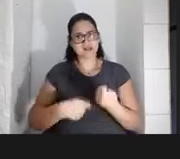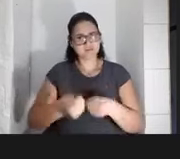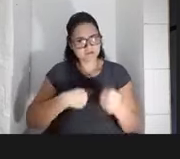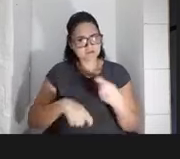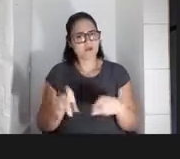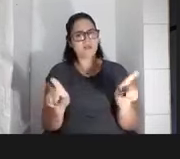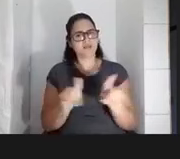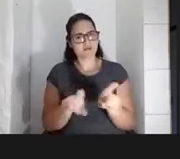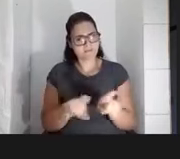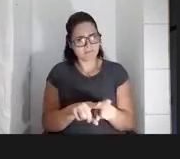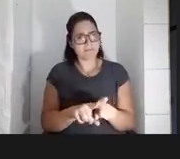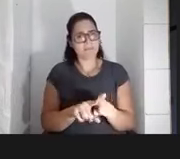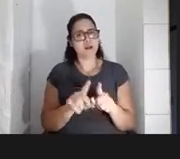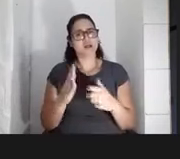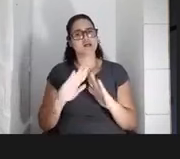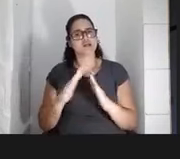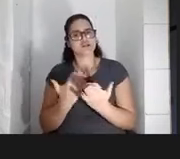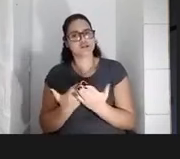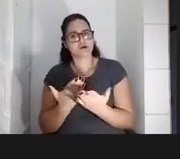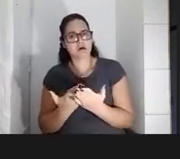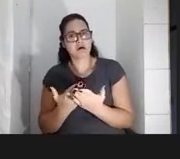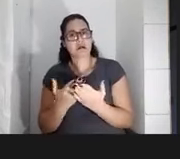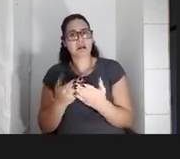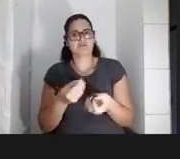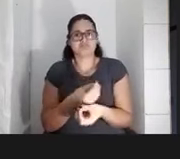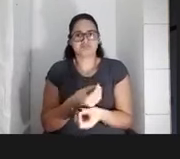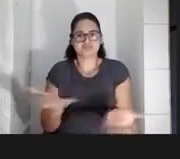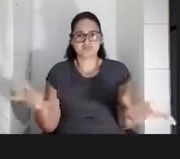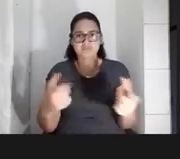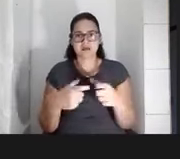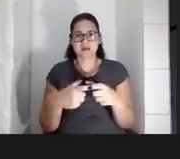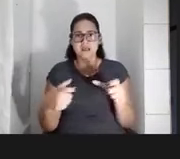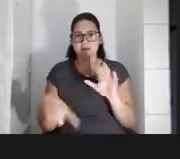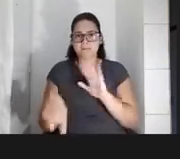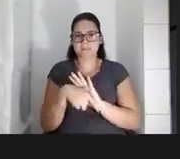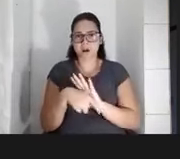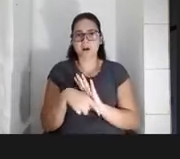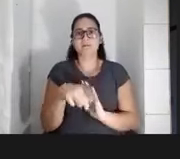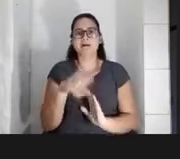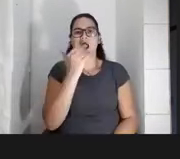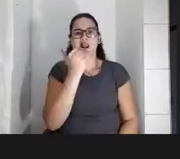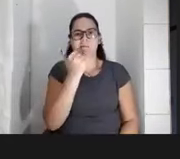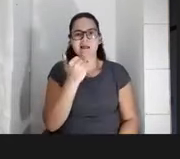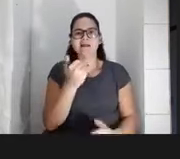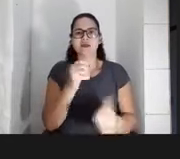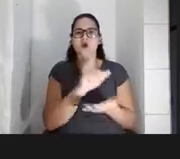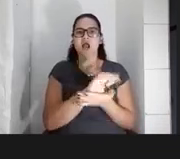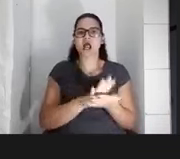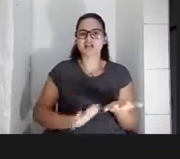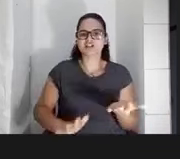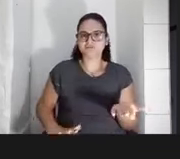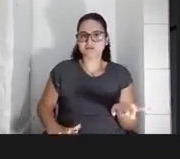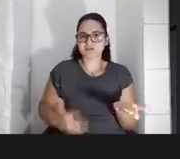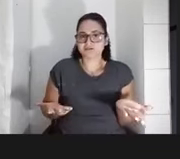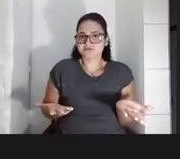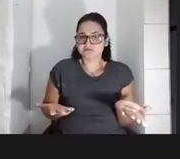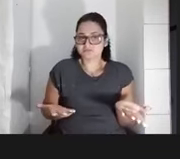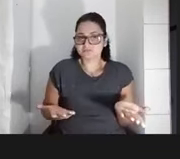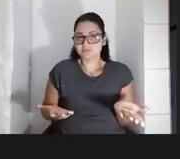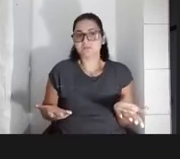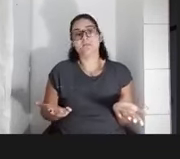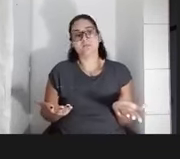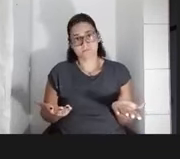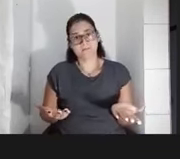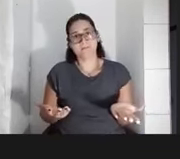escola, seja na distribuição dos cartões da alimentação, seja na entrega de atividades. E é lógico que a gente